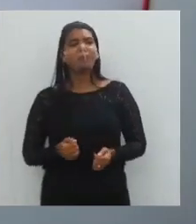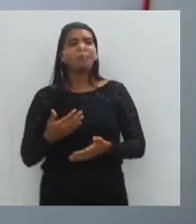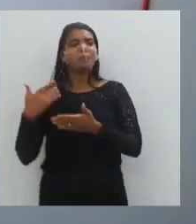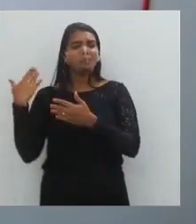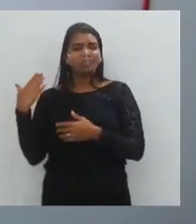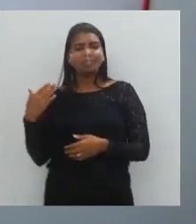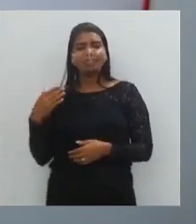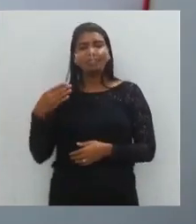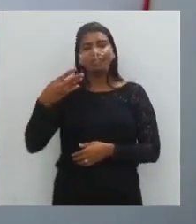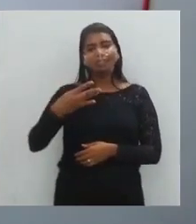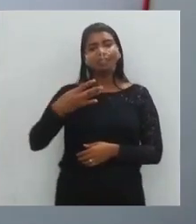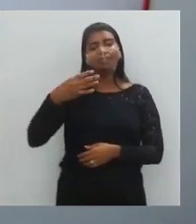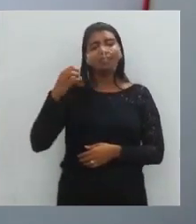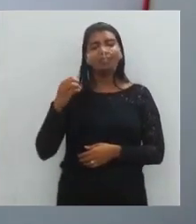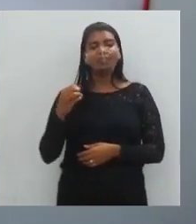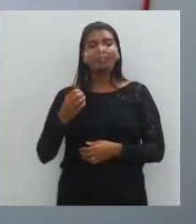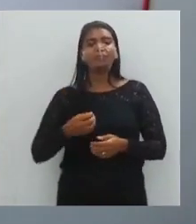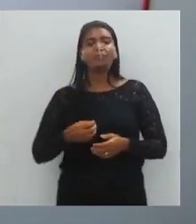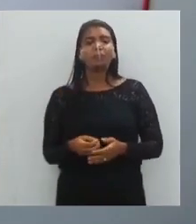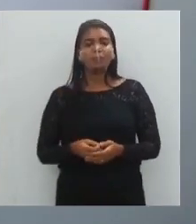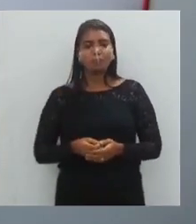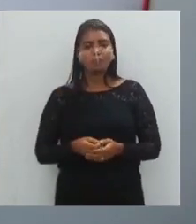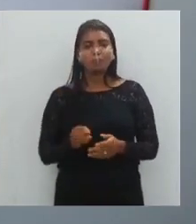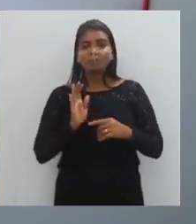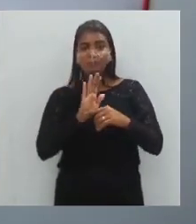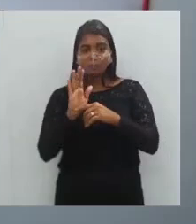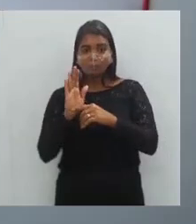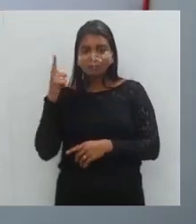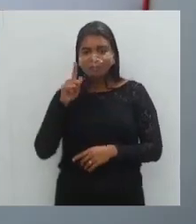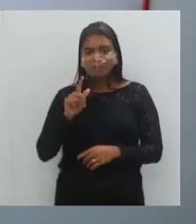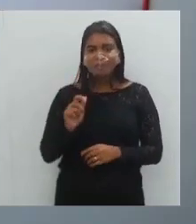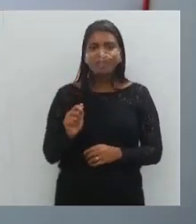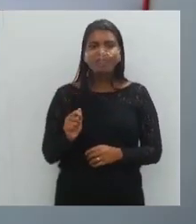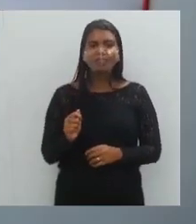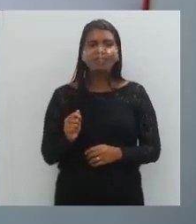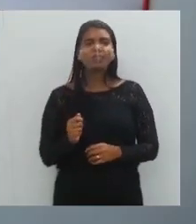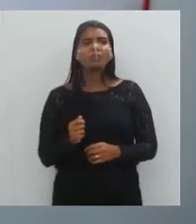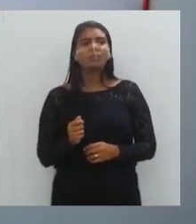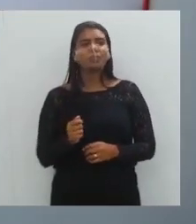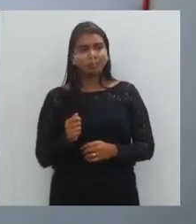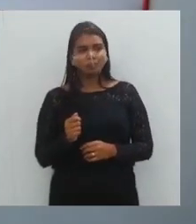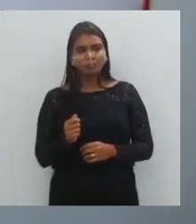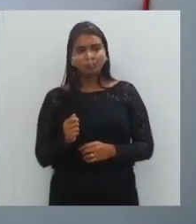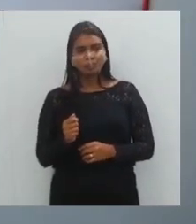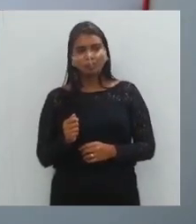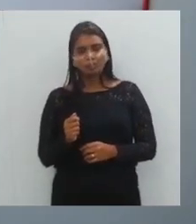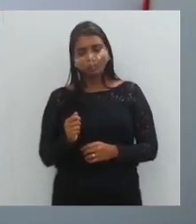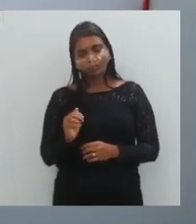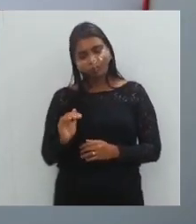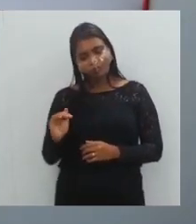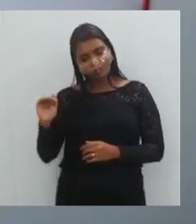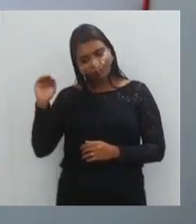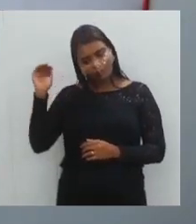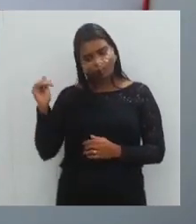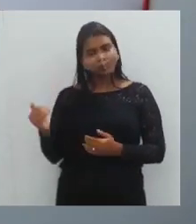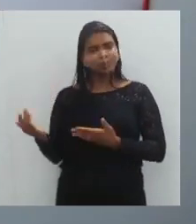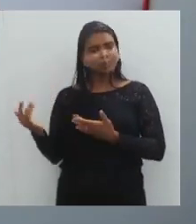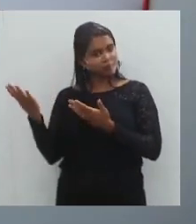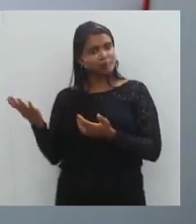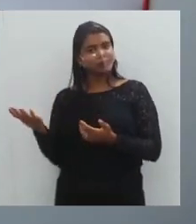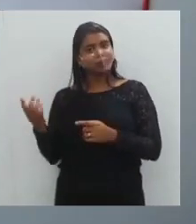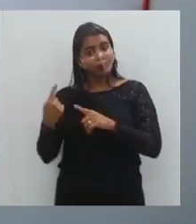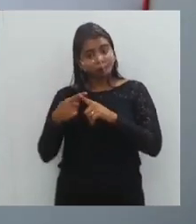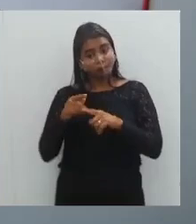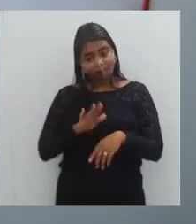de 40, essas HQs, elas ganharam um ar mais adulto, tá bom? Porque o público